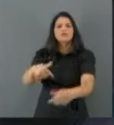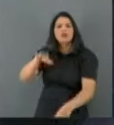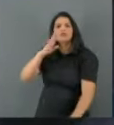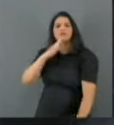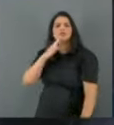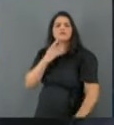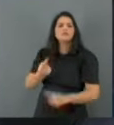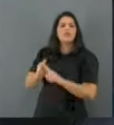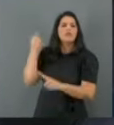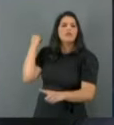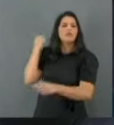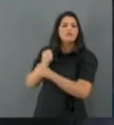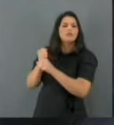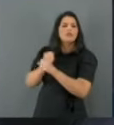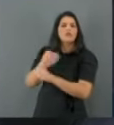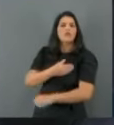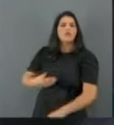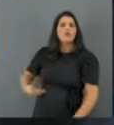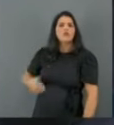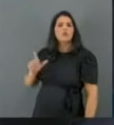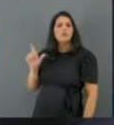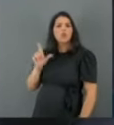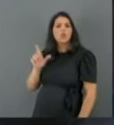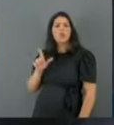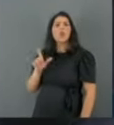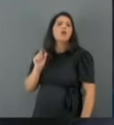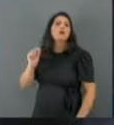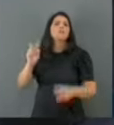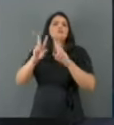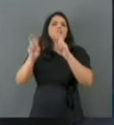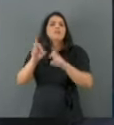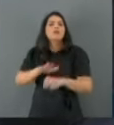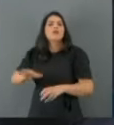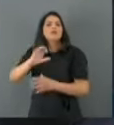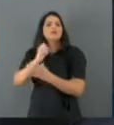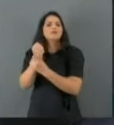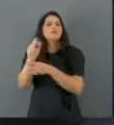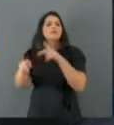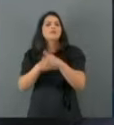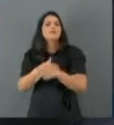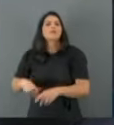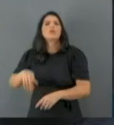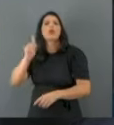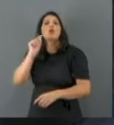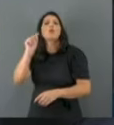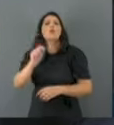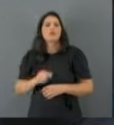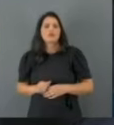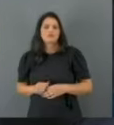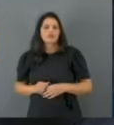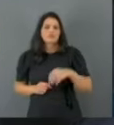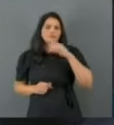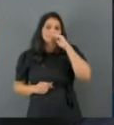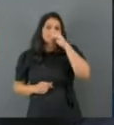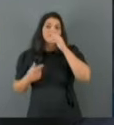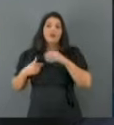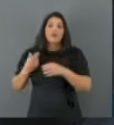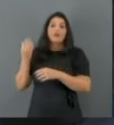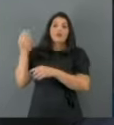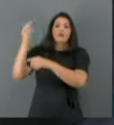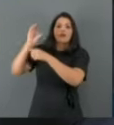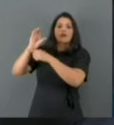últimos anos do governo Lula sobre a área da segurança pública foi a insistência de se colocar câmeras